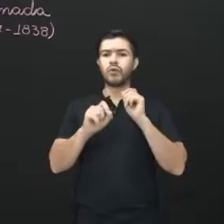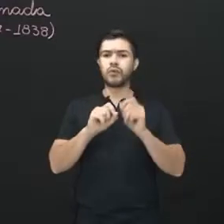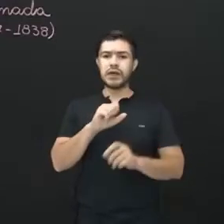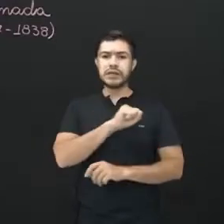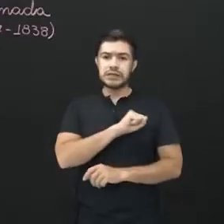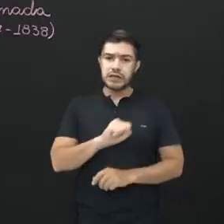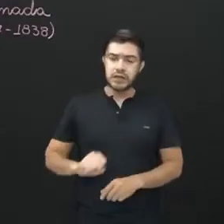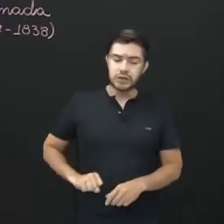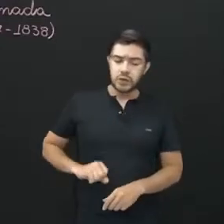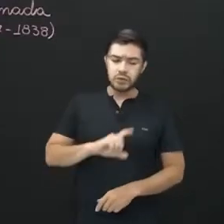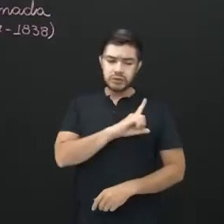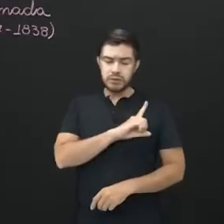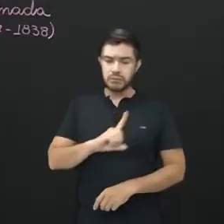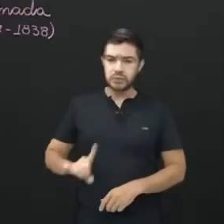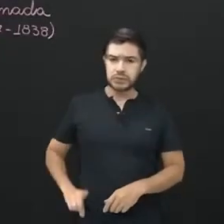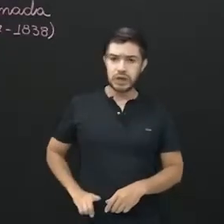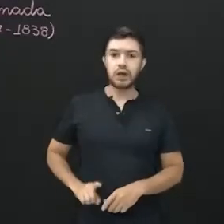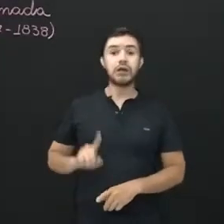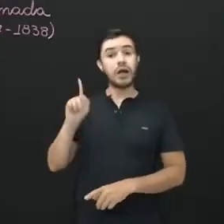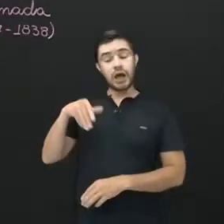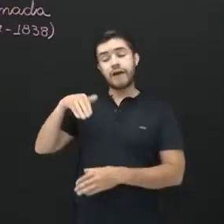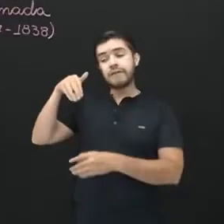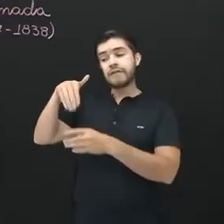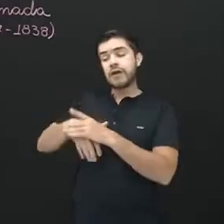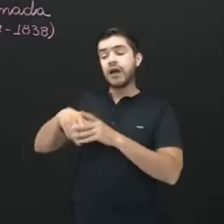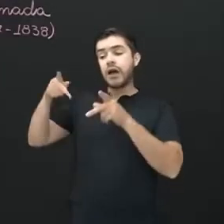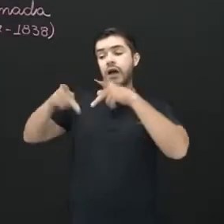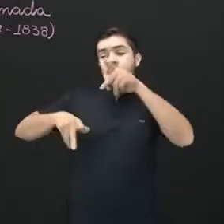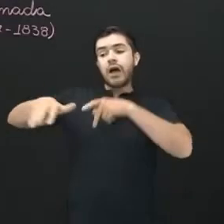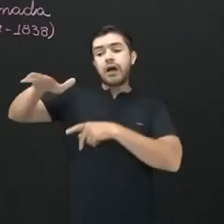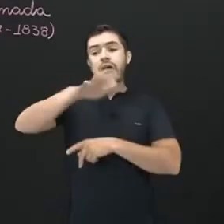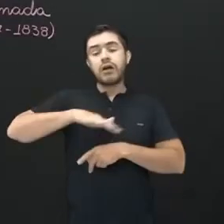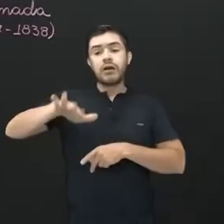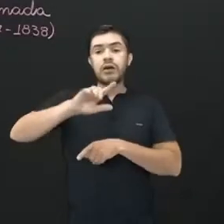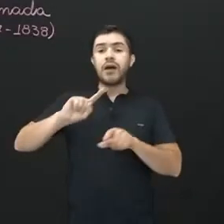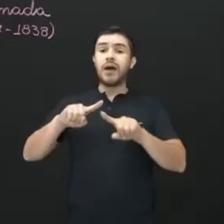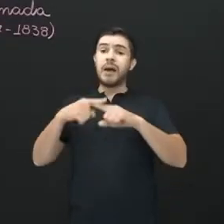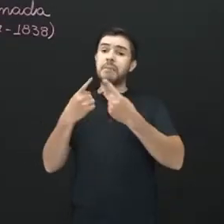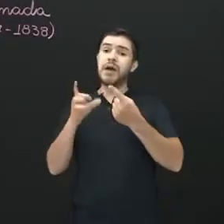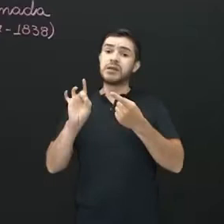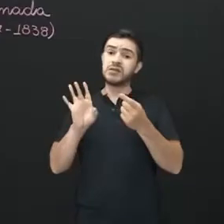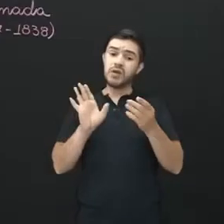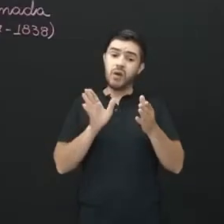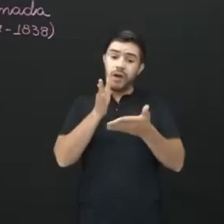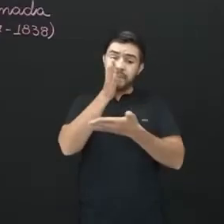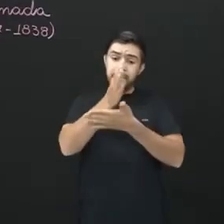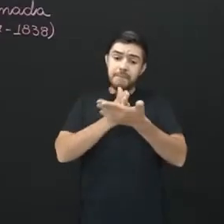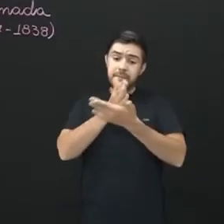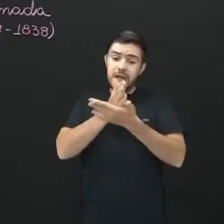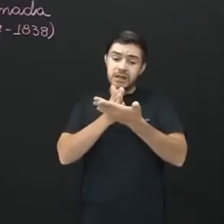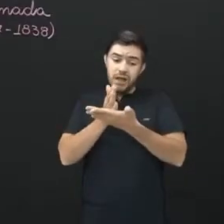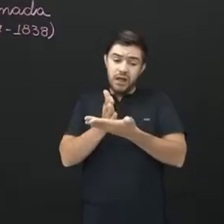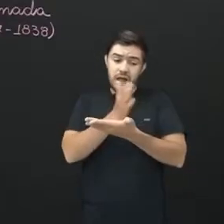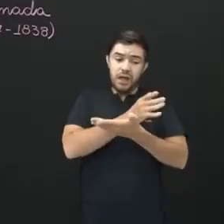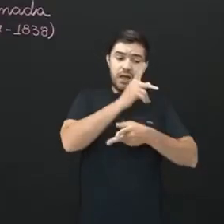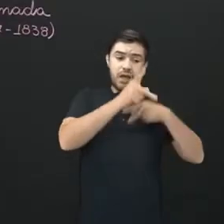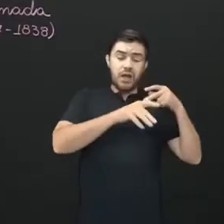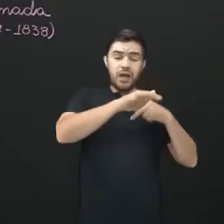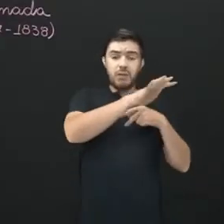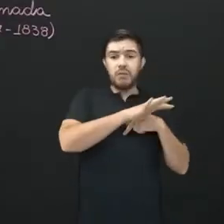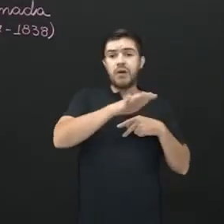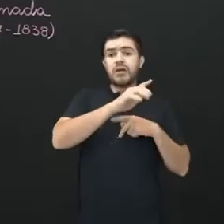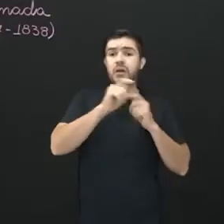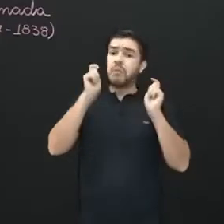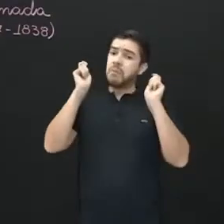eram eleitos pela população. Só que só uma parte da população, a população que tivesse um